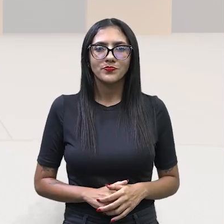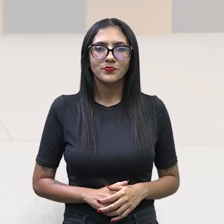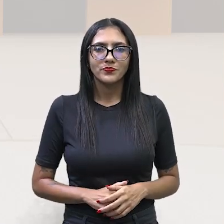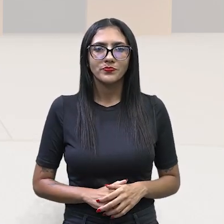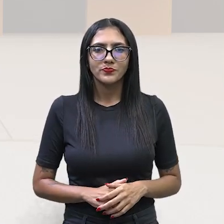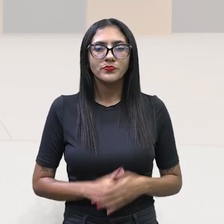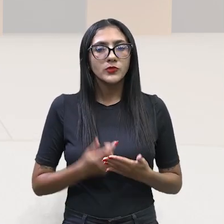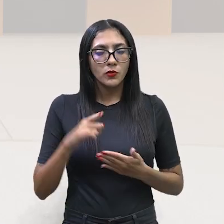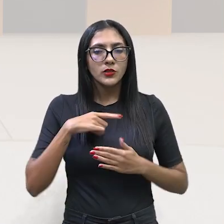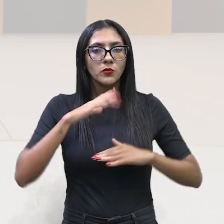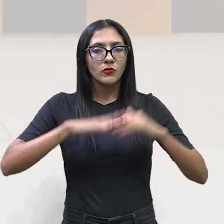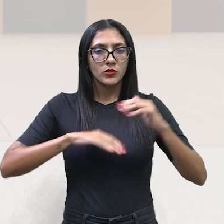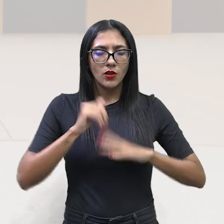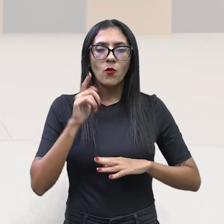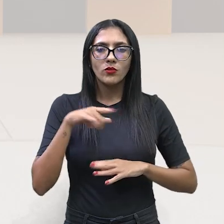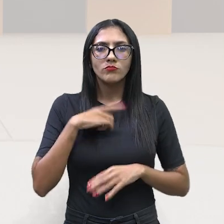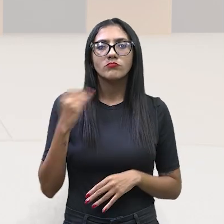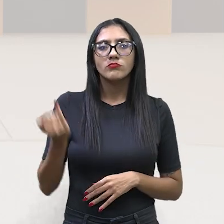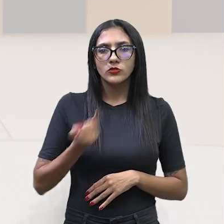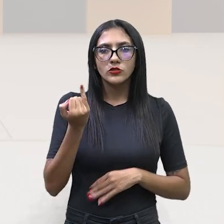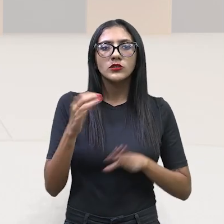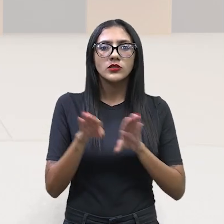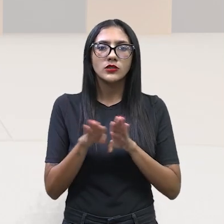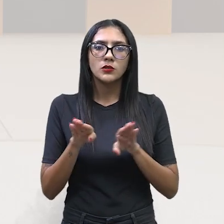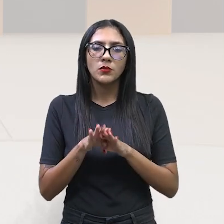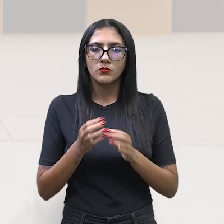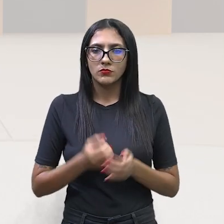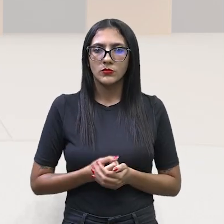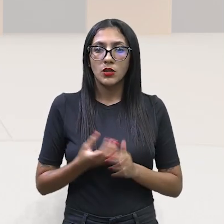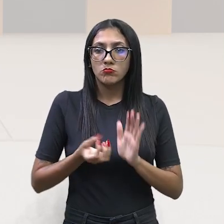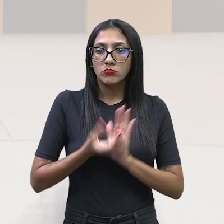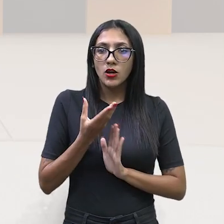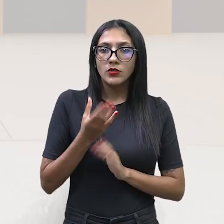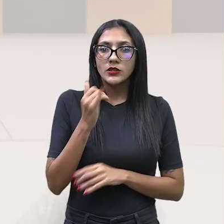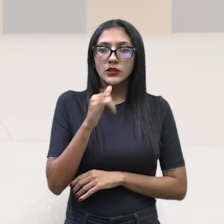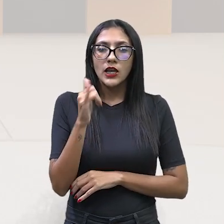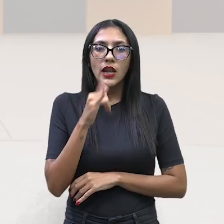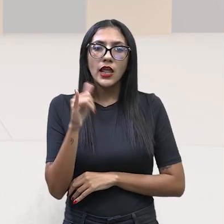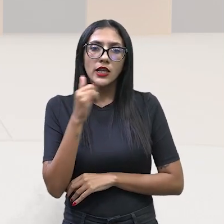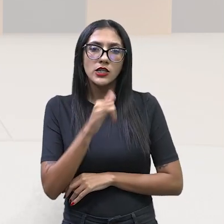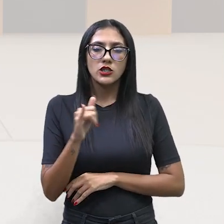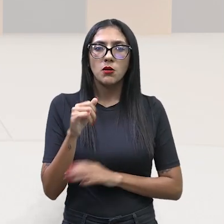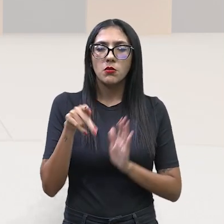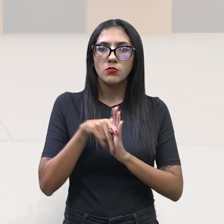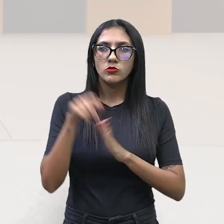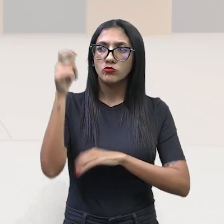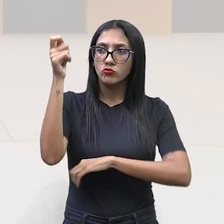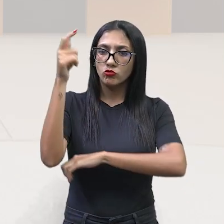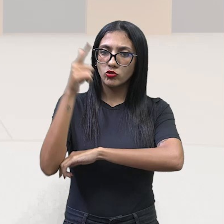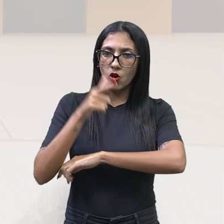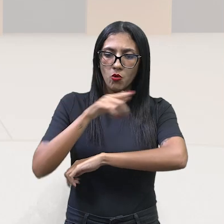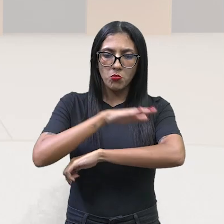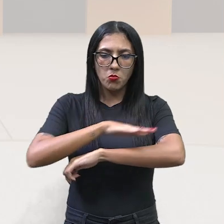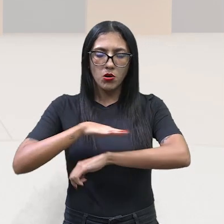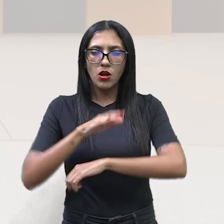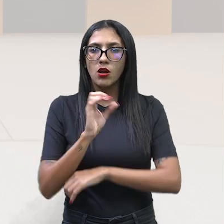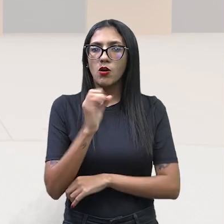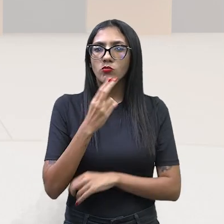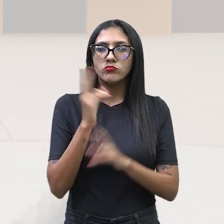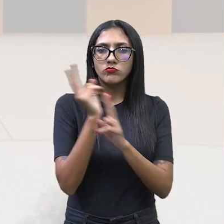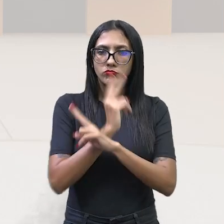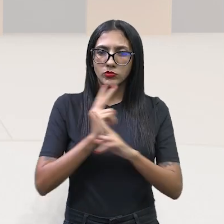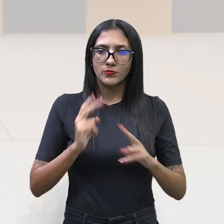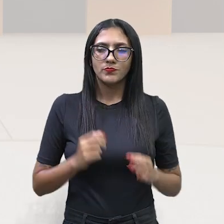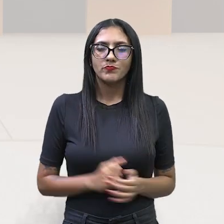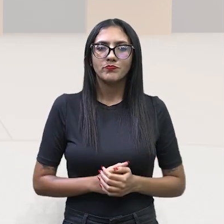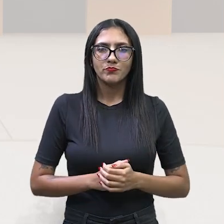engenheiro, pessoal, ele tem grande potencial para a geração de energia solar e eólica. Melhor, a Amazônia tem